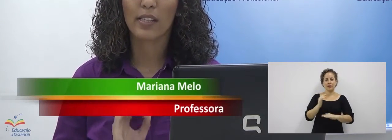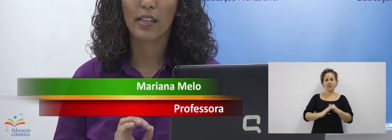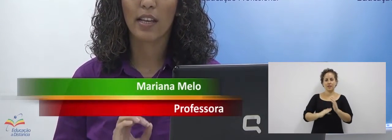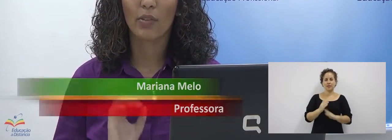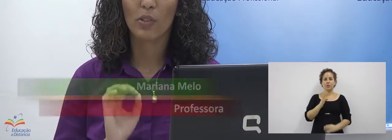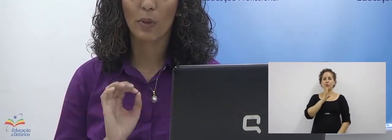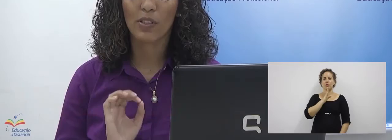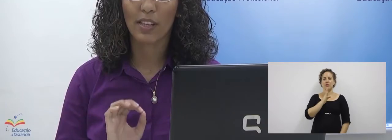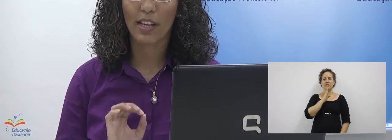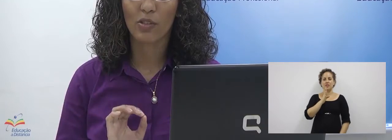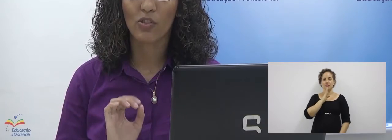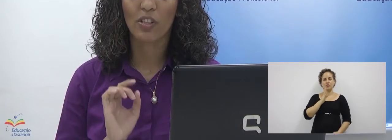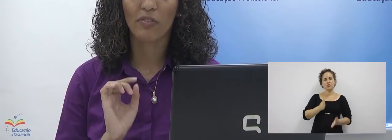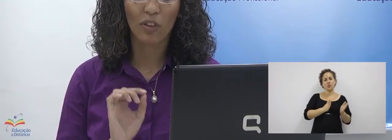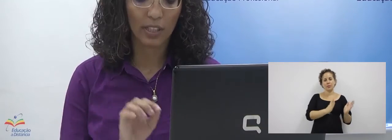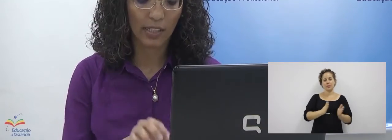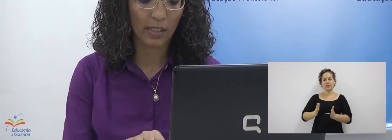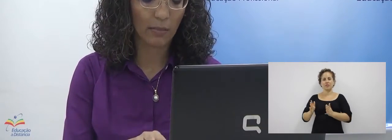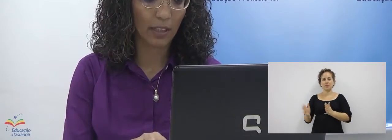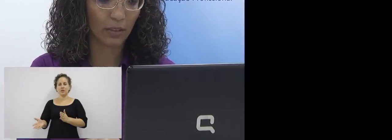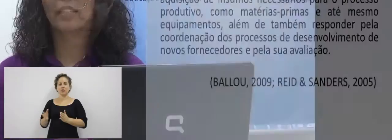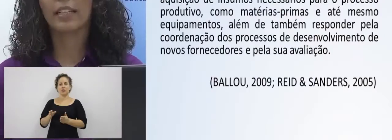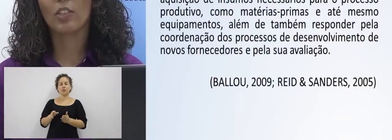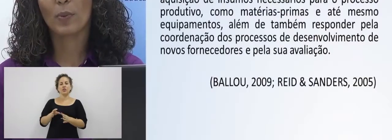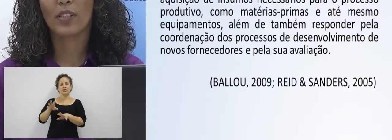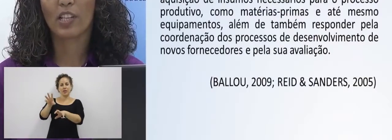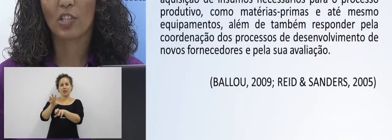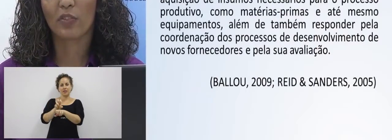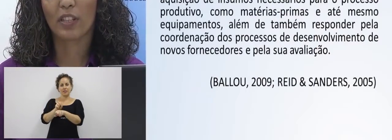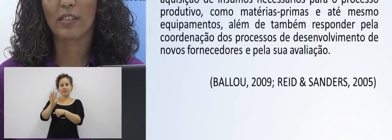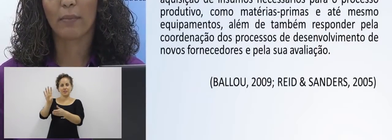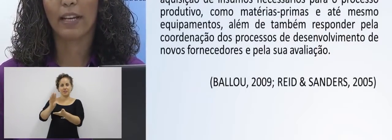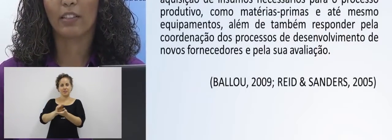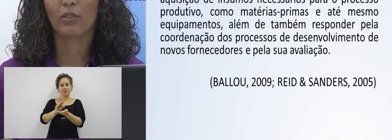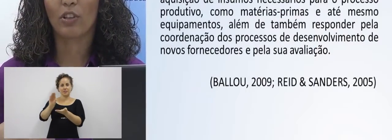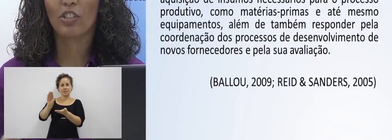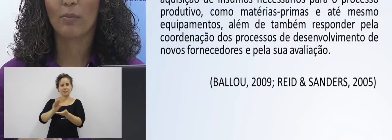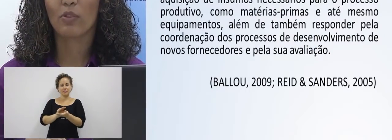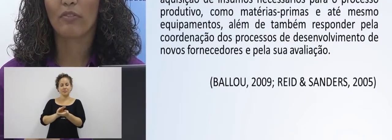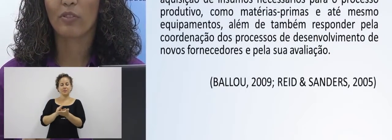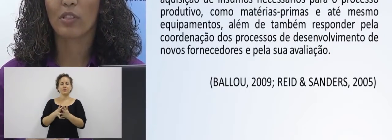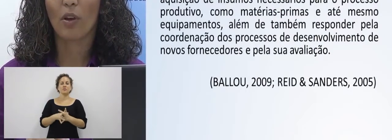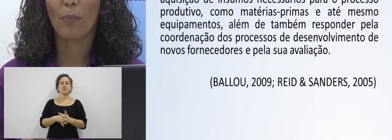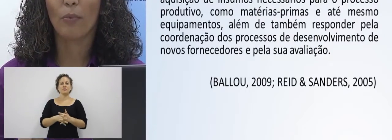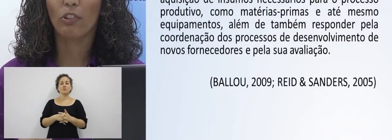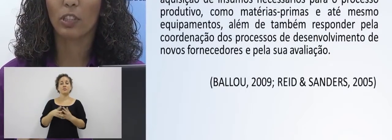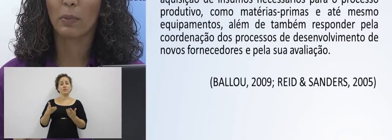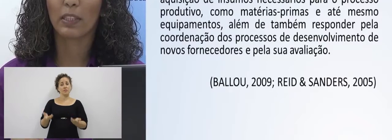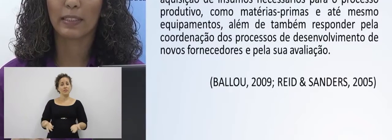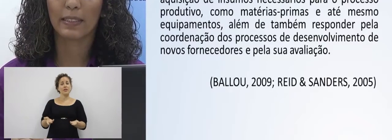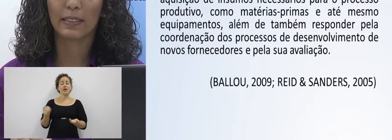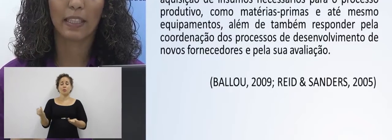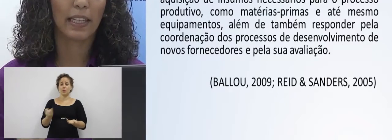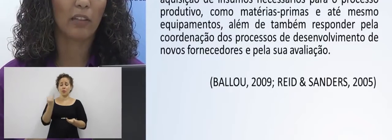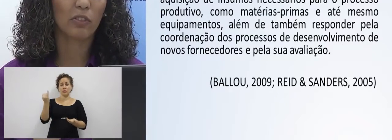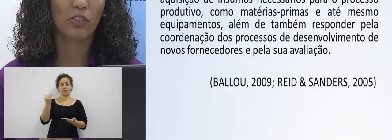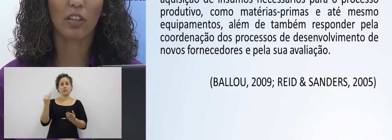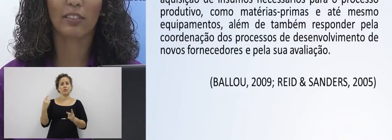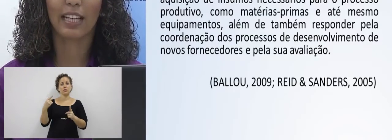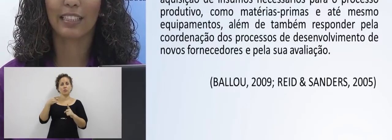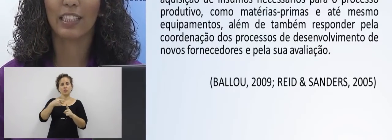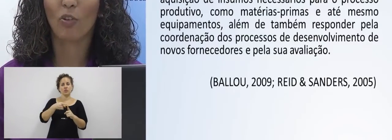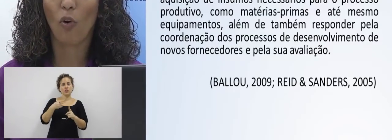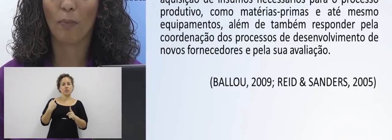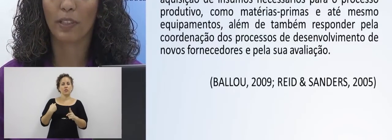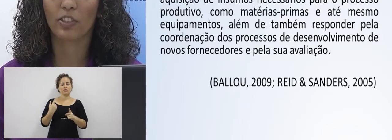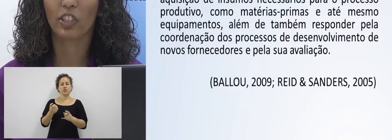é conhecer os processos de fornecimento. Dentre os processos de fornecimento, nós temos uma função muito importante, que é a